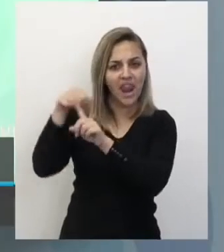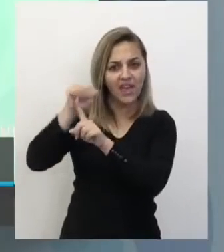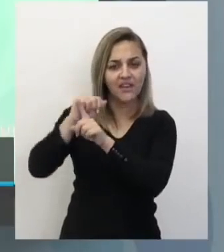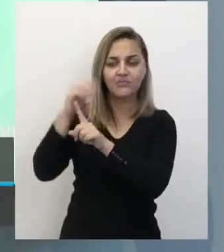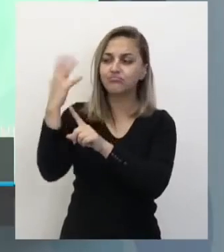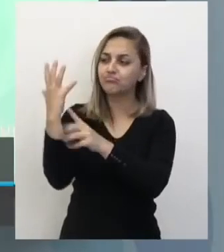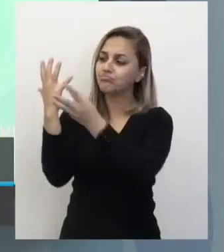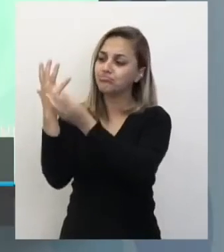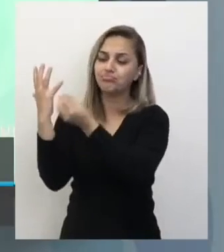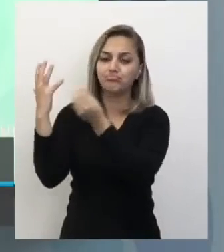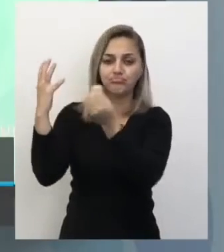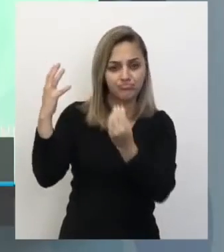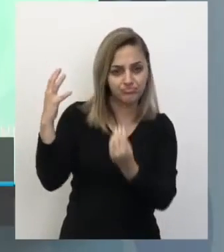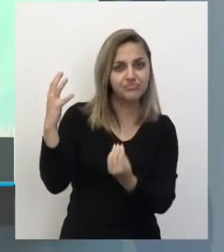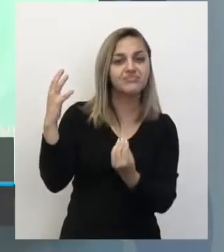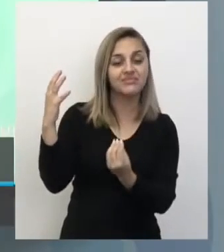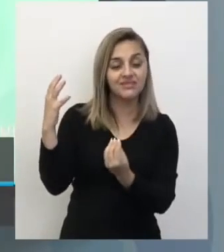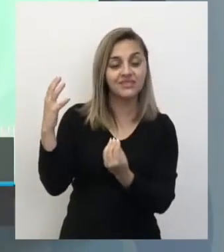colocava um punhadinho de